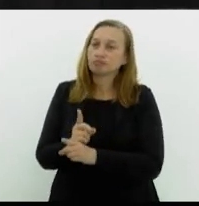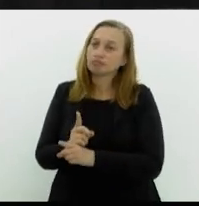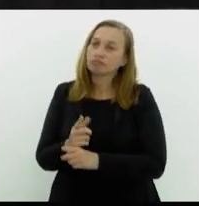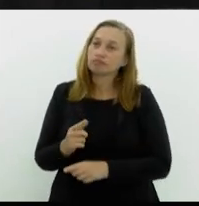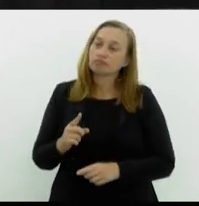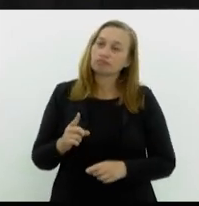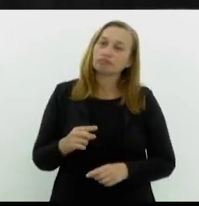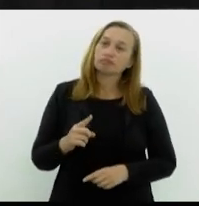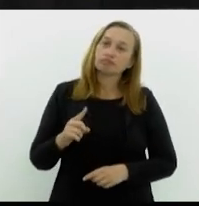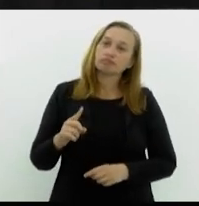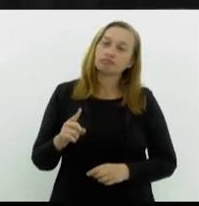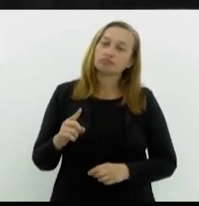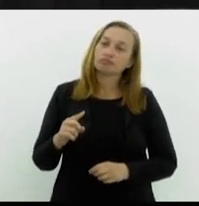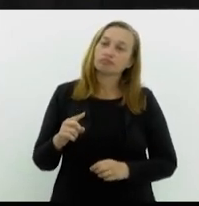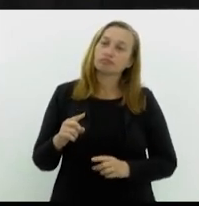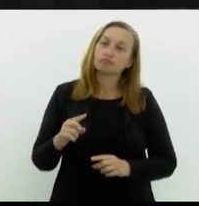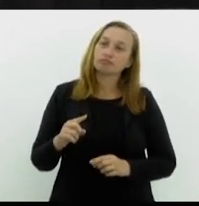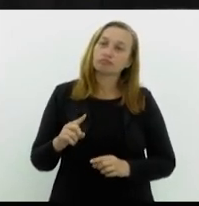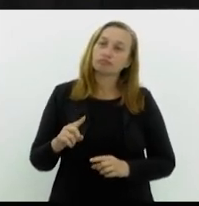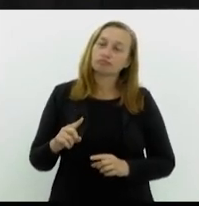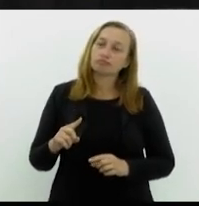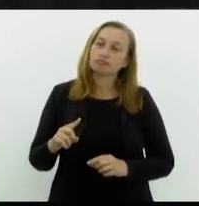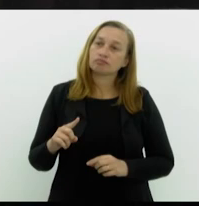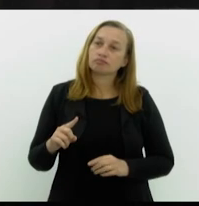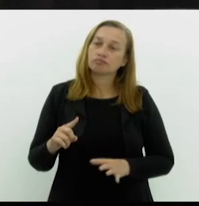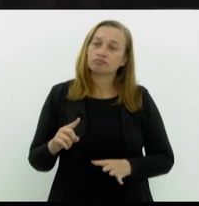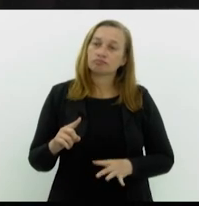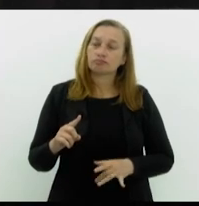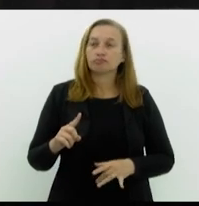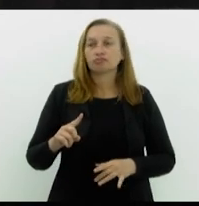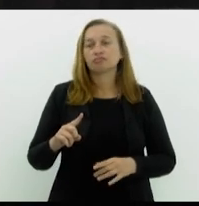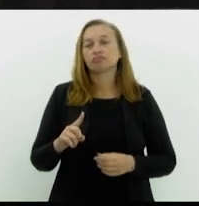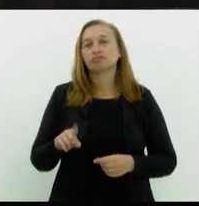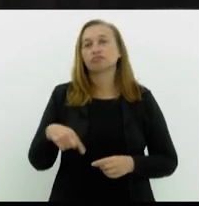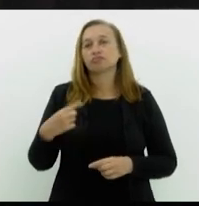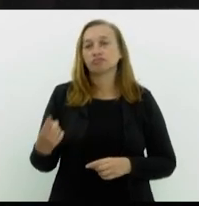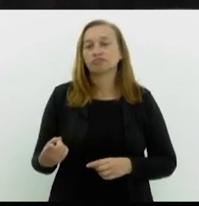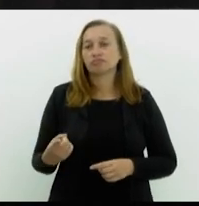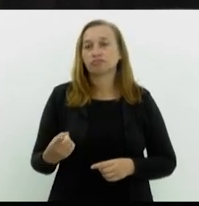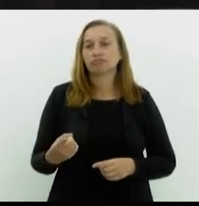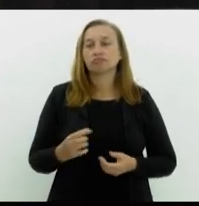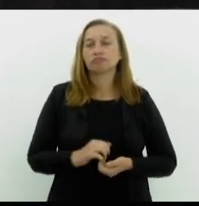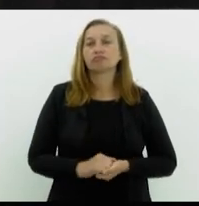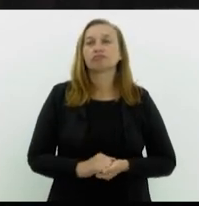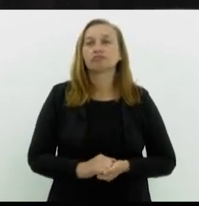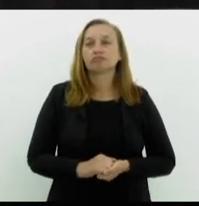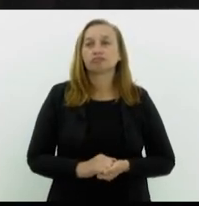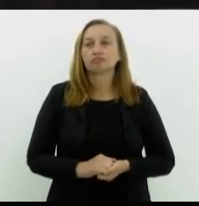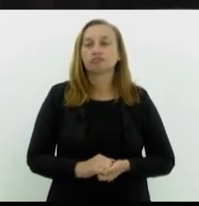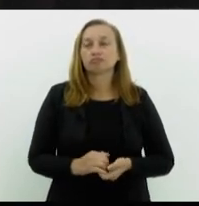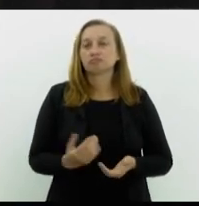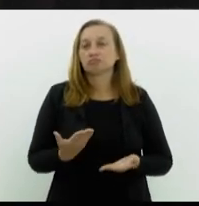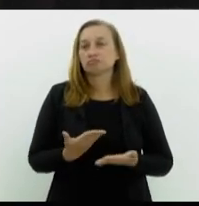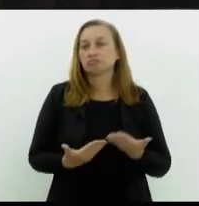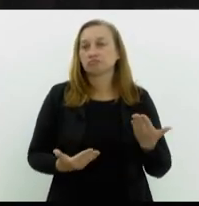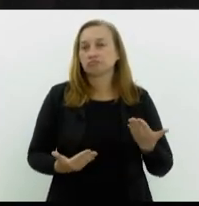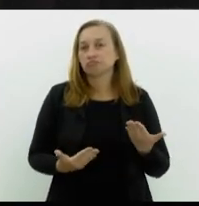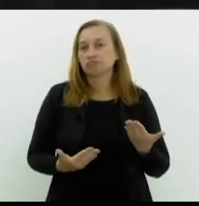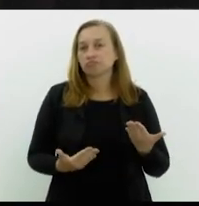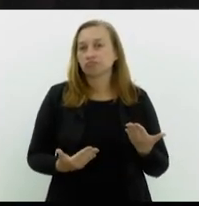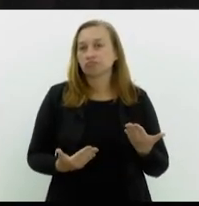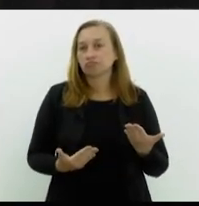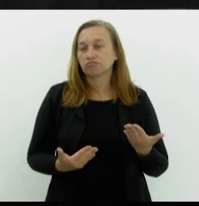próximo triênio profundamente deficitária, com déficit, isto é,